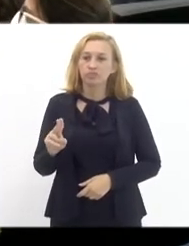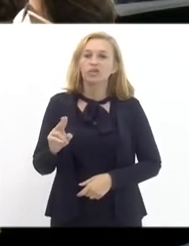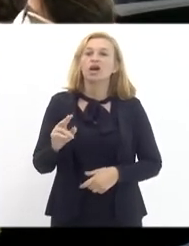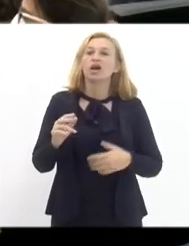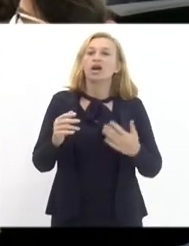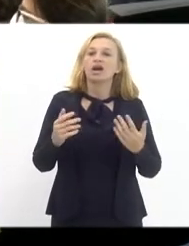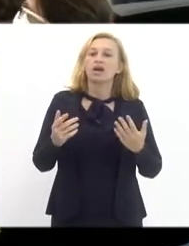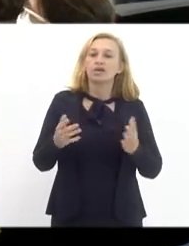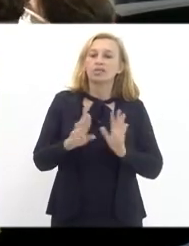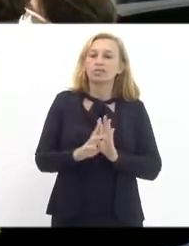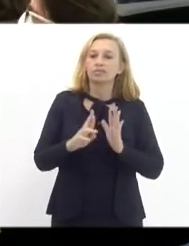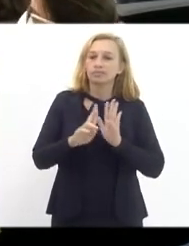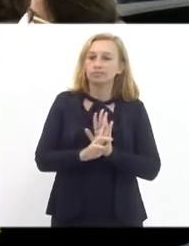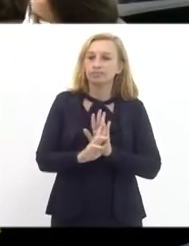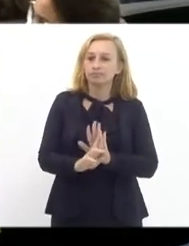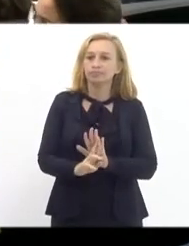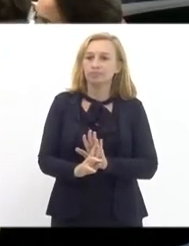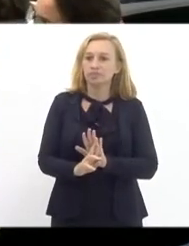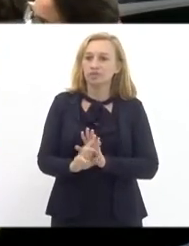UERJ.